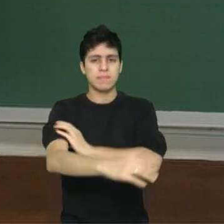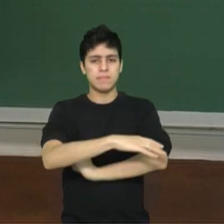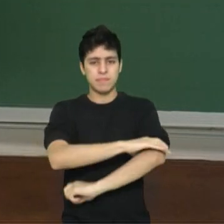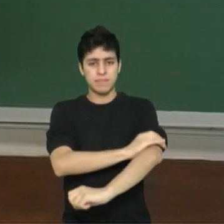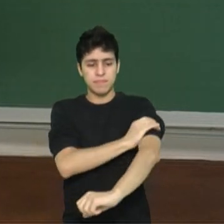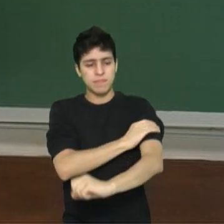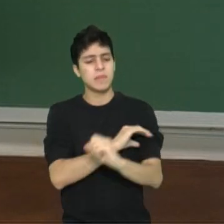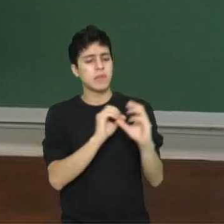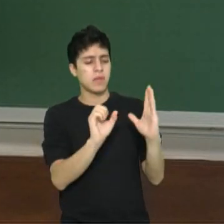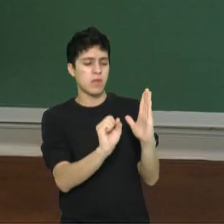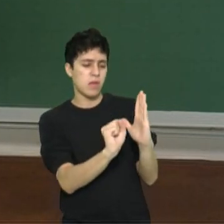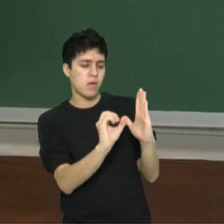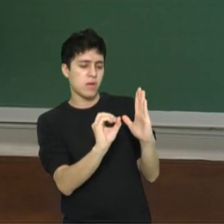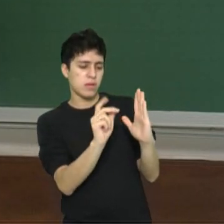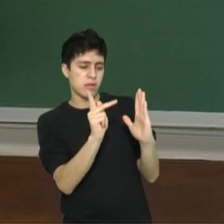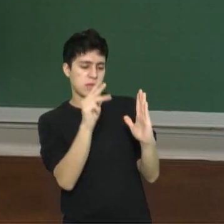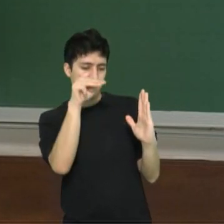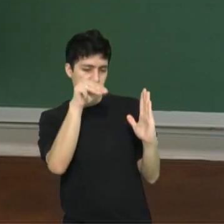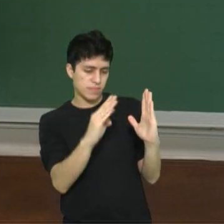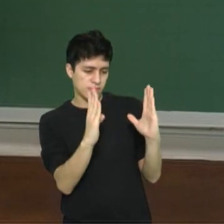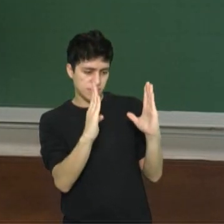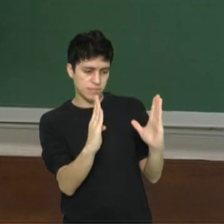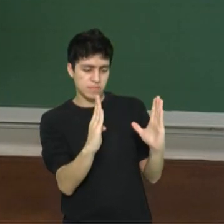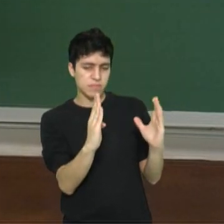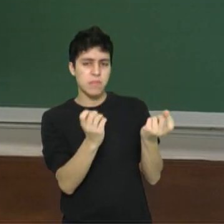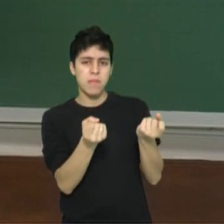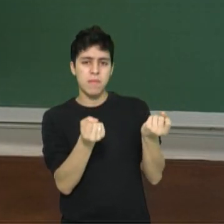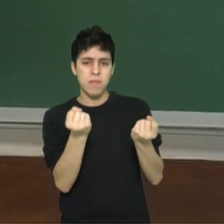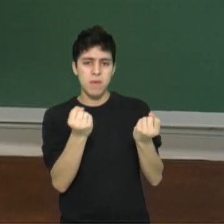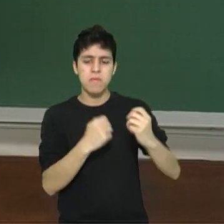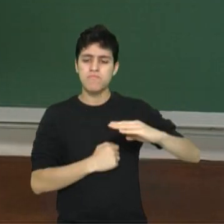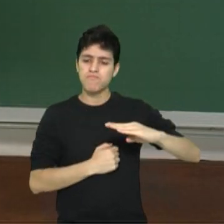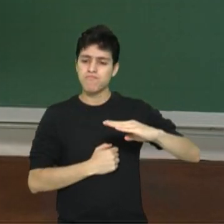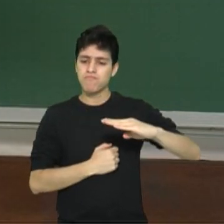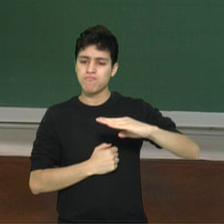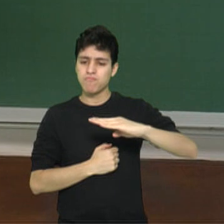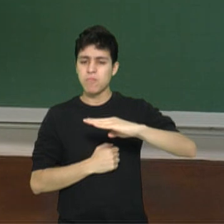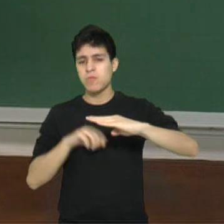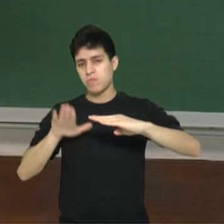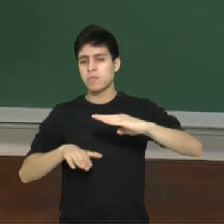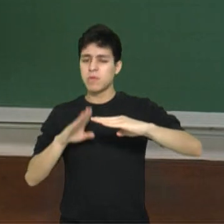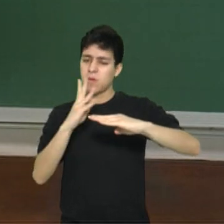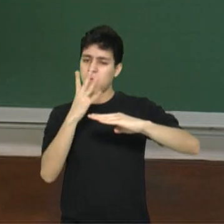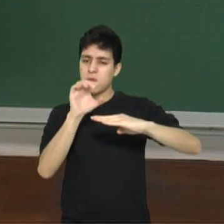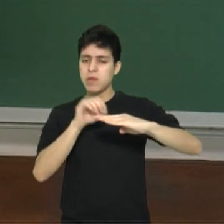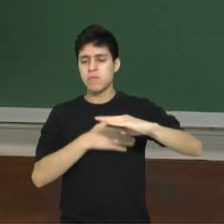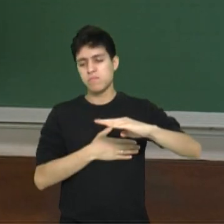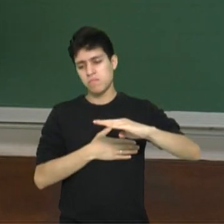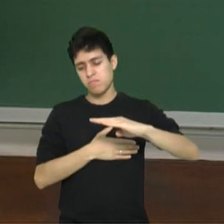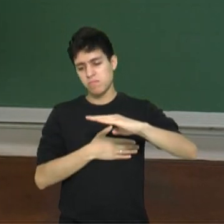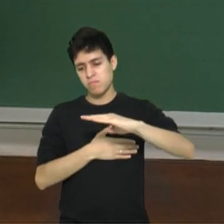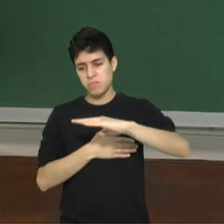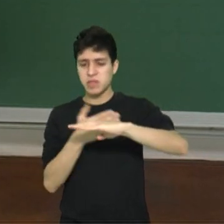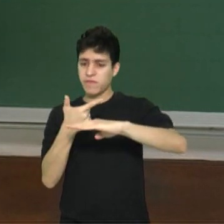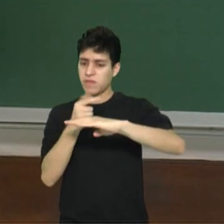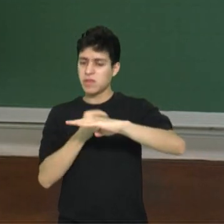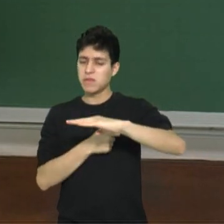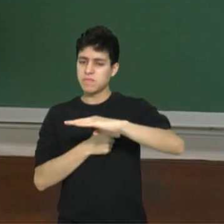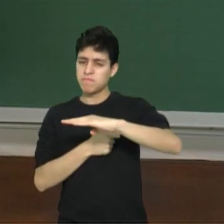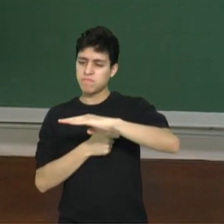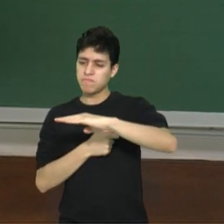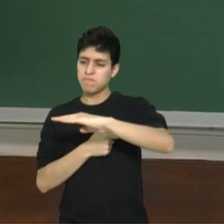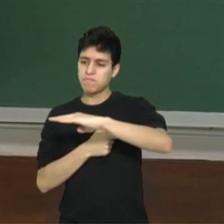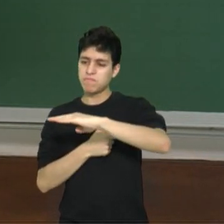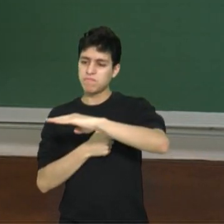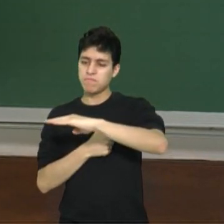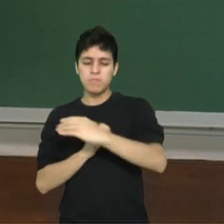desenvolveu 80 km por hora, em outros momentos a velocidade teve que baixar para 40, talvez para 20,